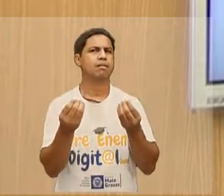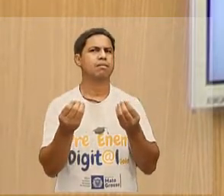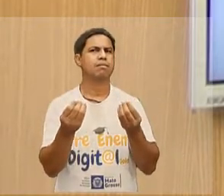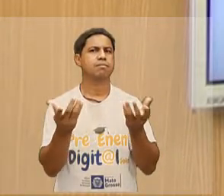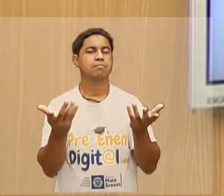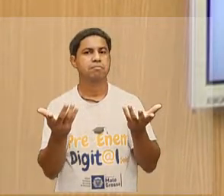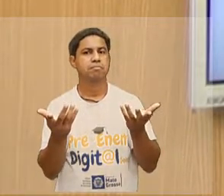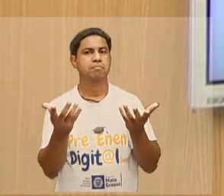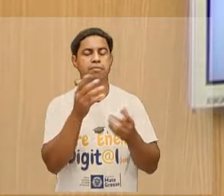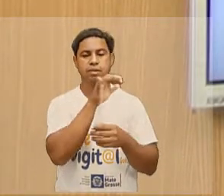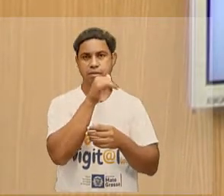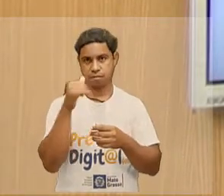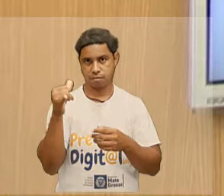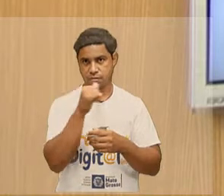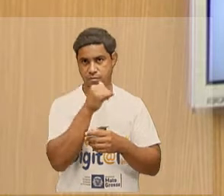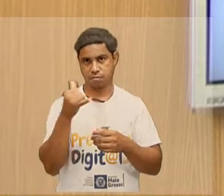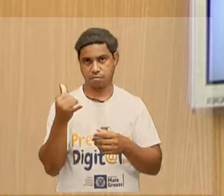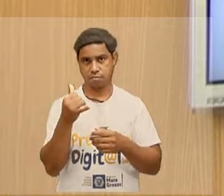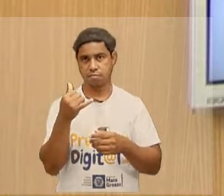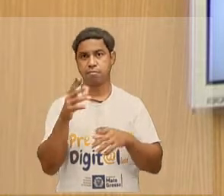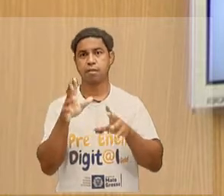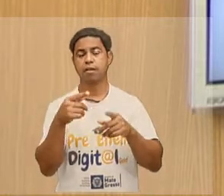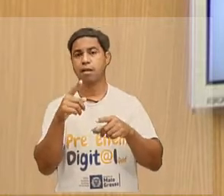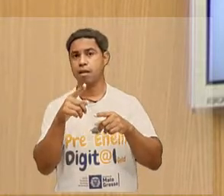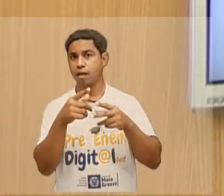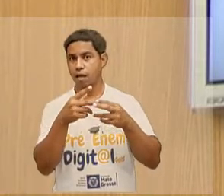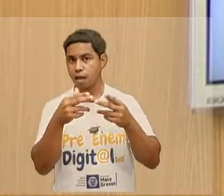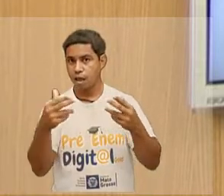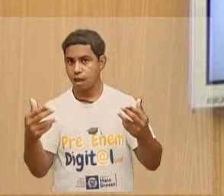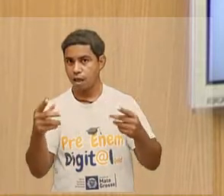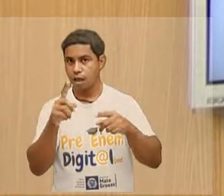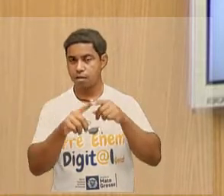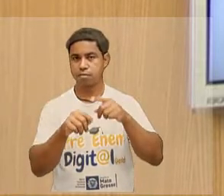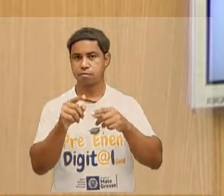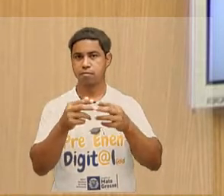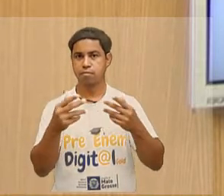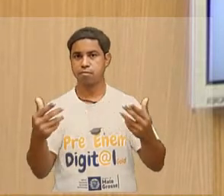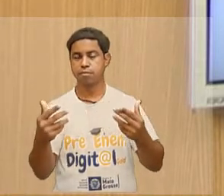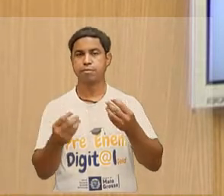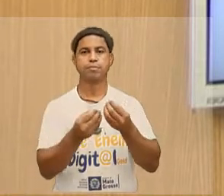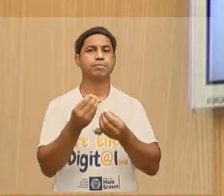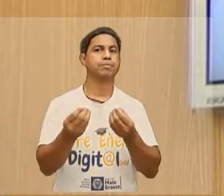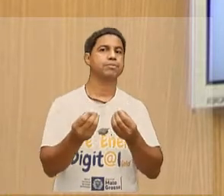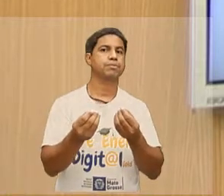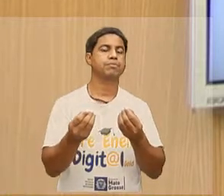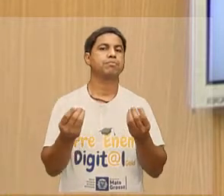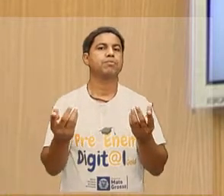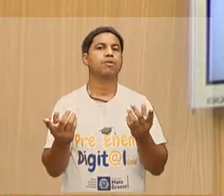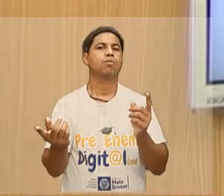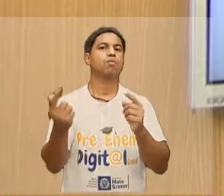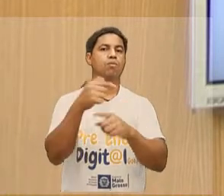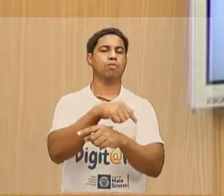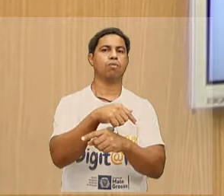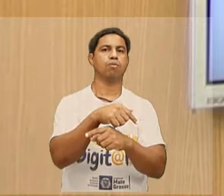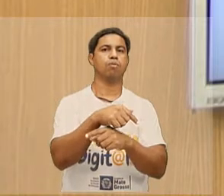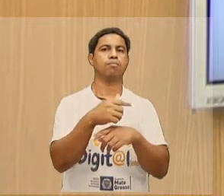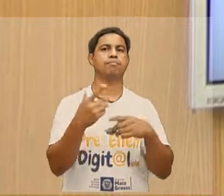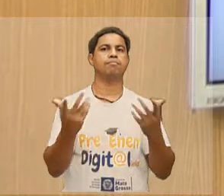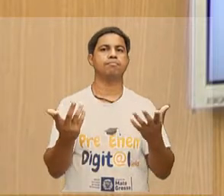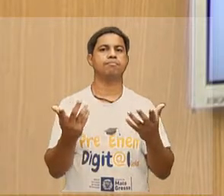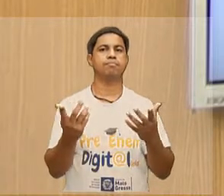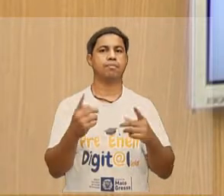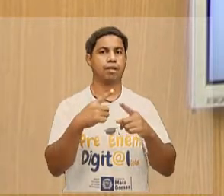elétrica? Bem, aqui é um produto. Então, quem está multiplicando, qual é a operação inversa da multiplicação? É a